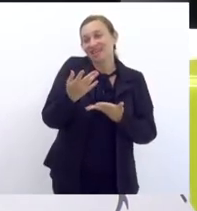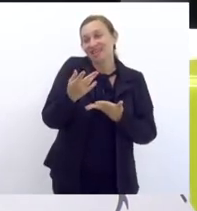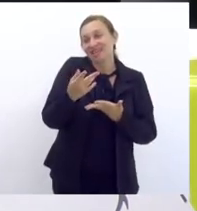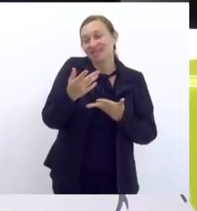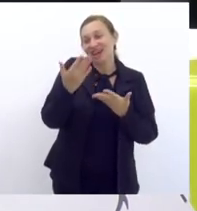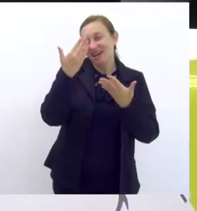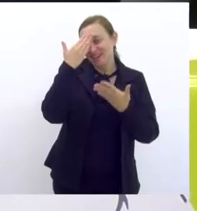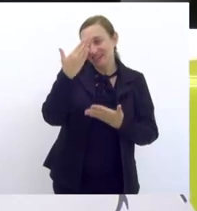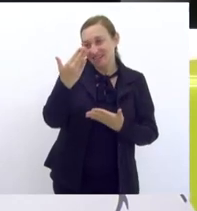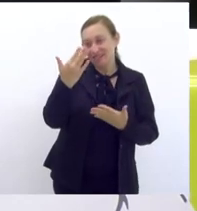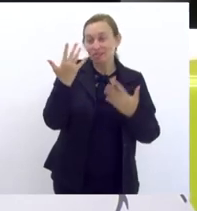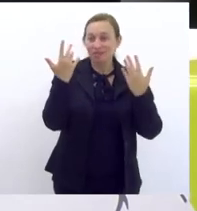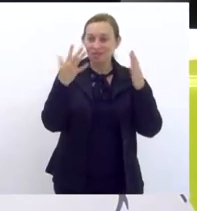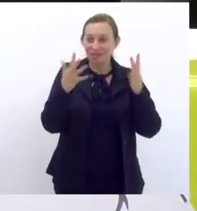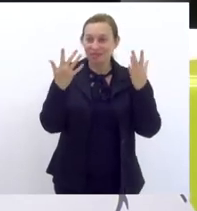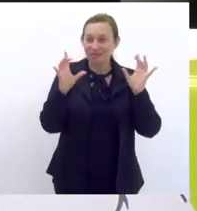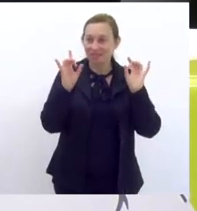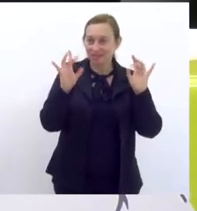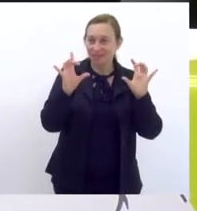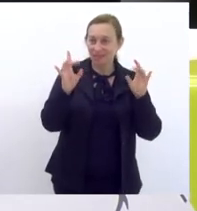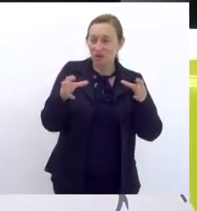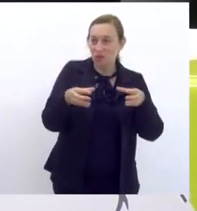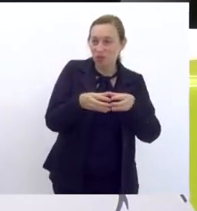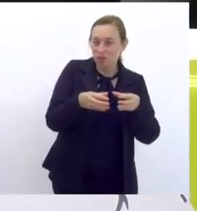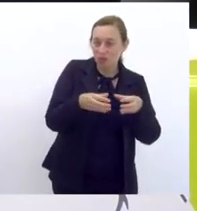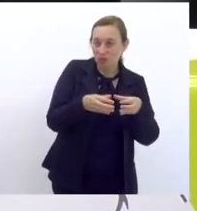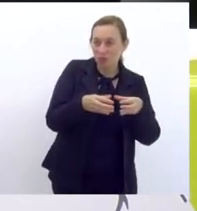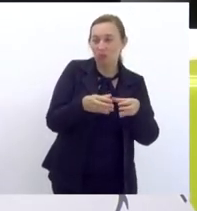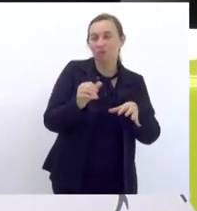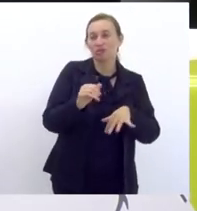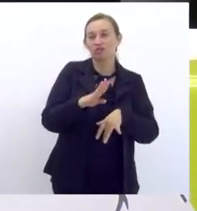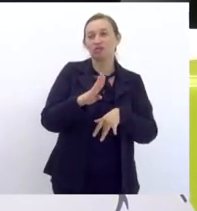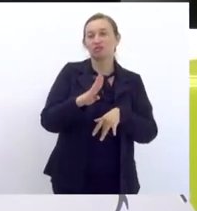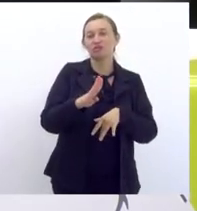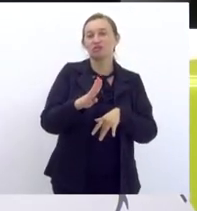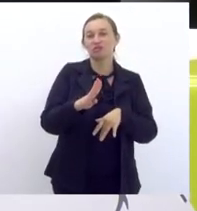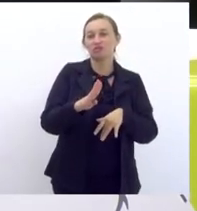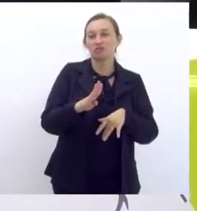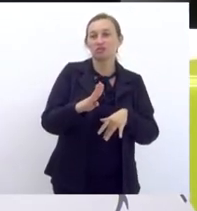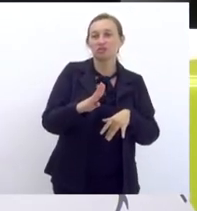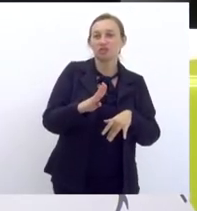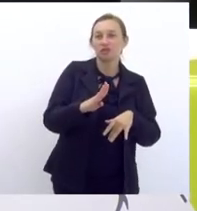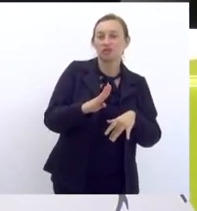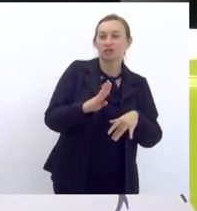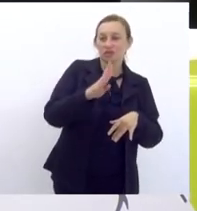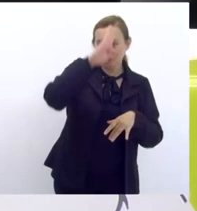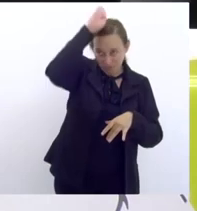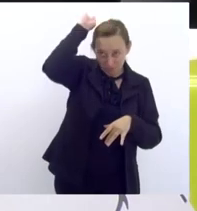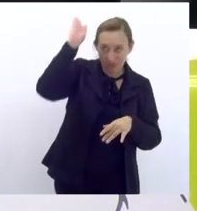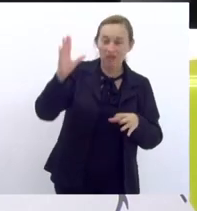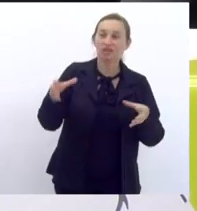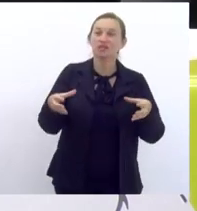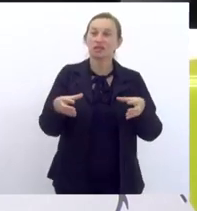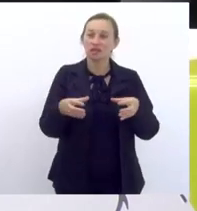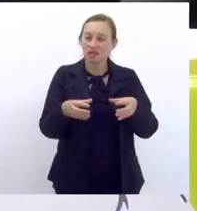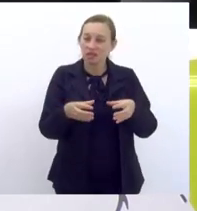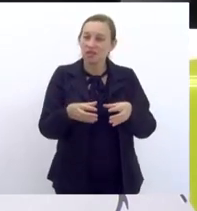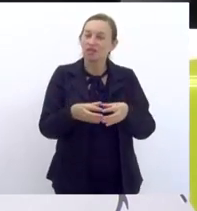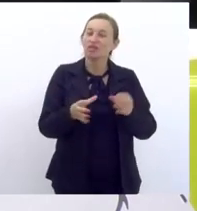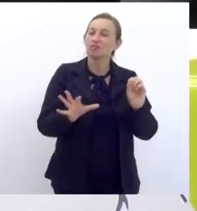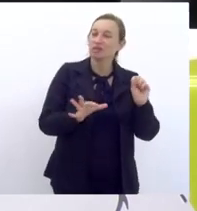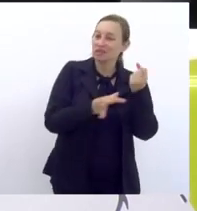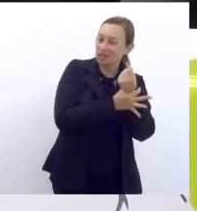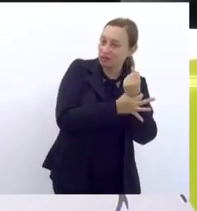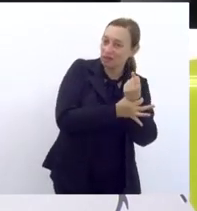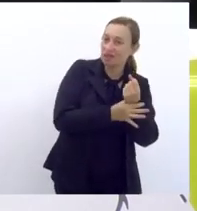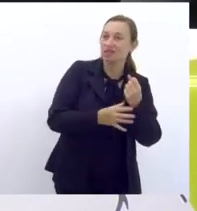obrigado de incêndio aos servidores dos nossos gabinetes tanto meu quanto deputado Léo